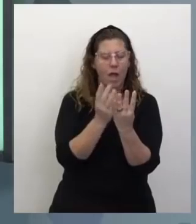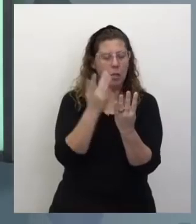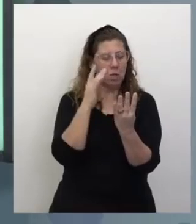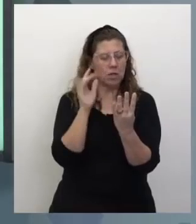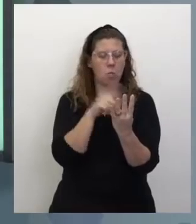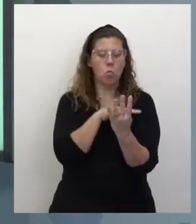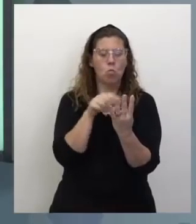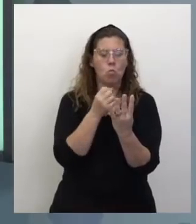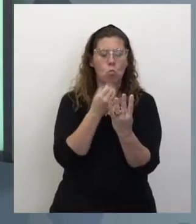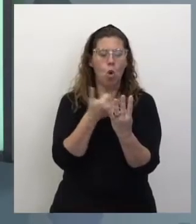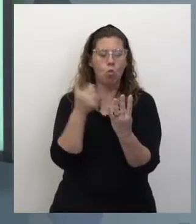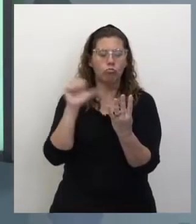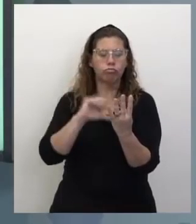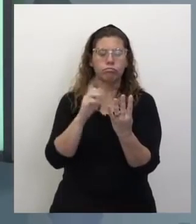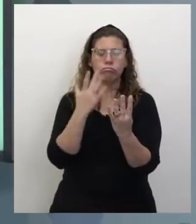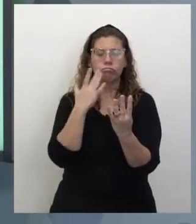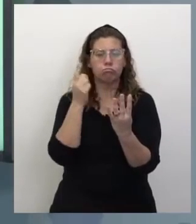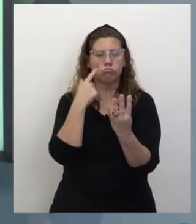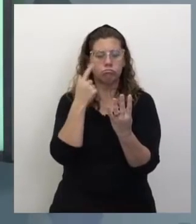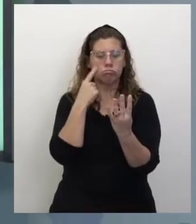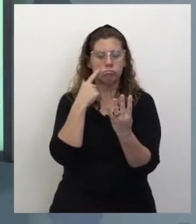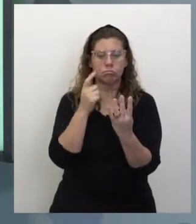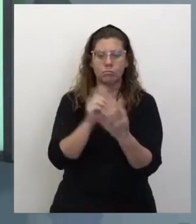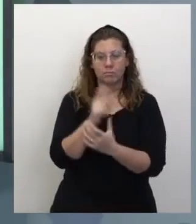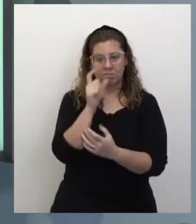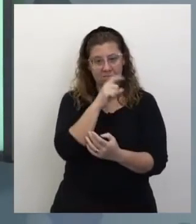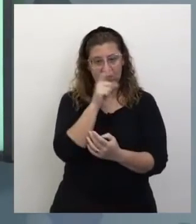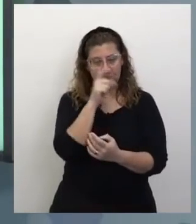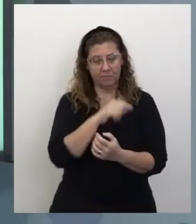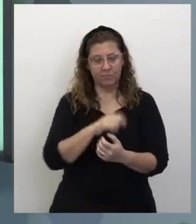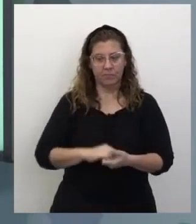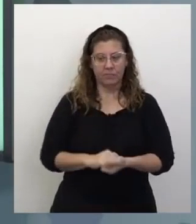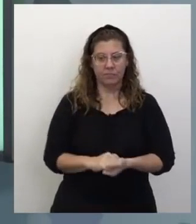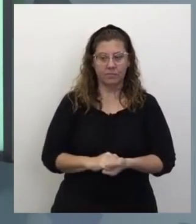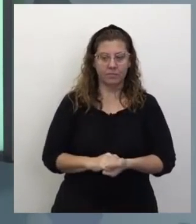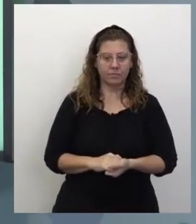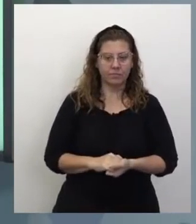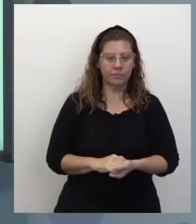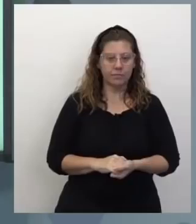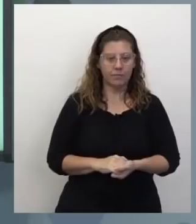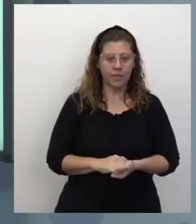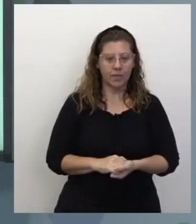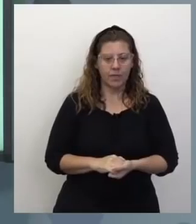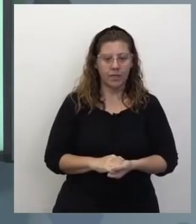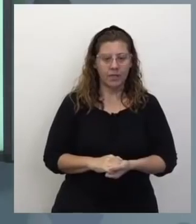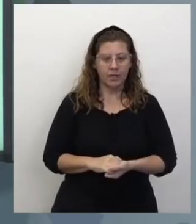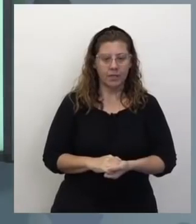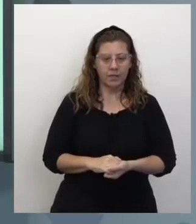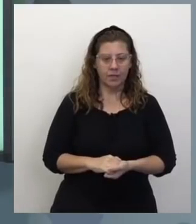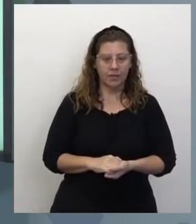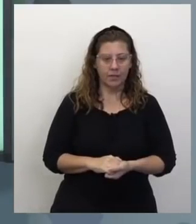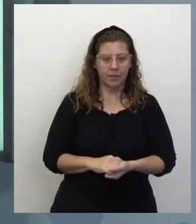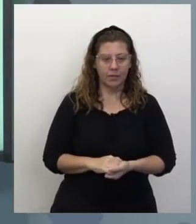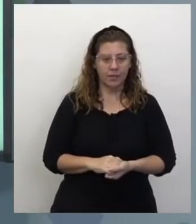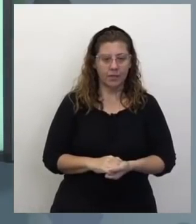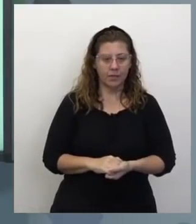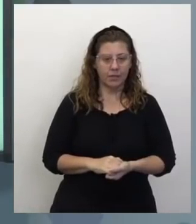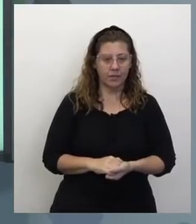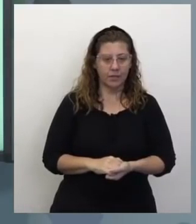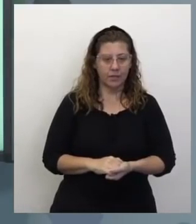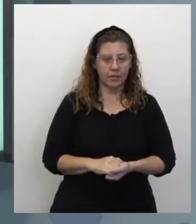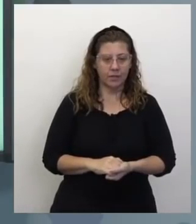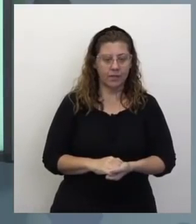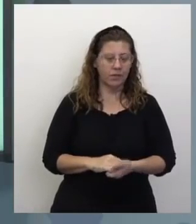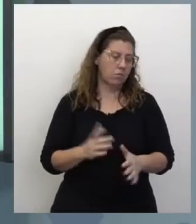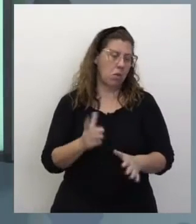jogo bom, se tá com um jogo ruim, né, tá blefando ali, né, então poker face. Poker face também é assim, quando você fez uma coisa errada, assim, tipo, Not me. Né? Não foi